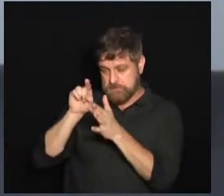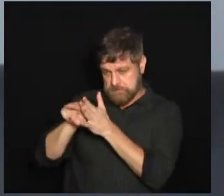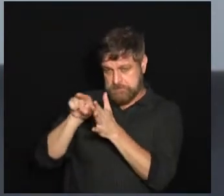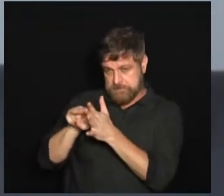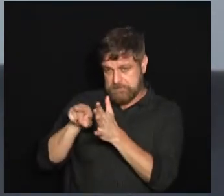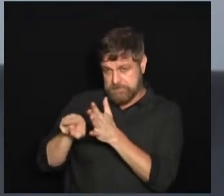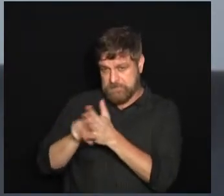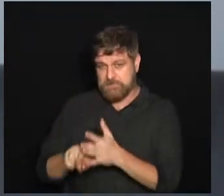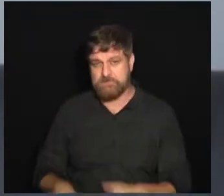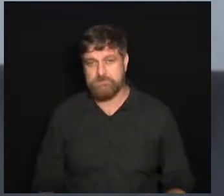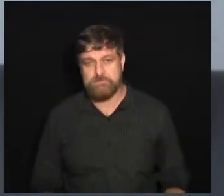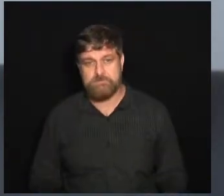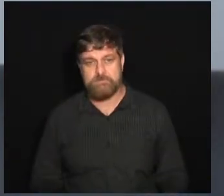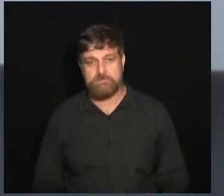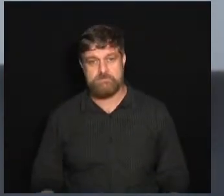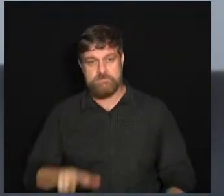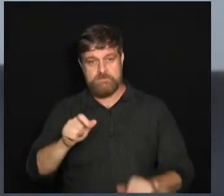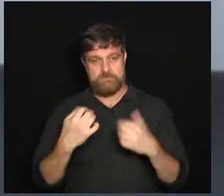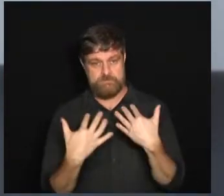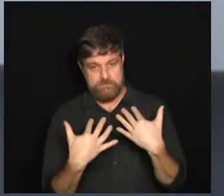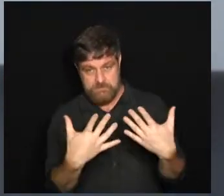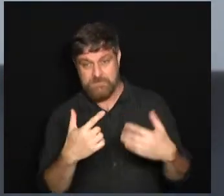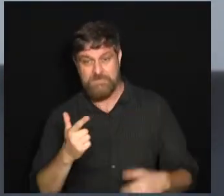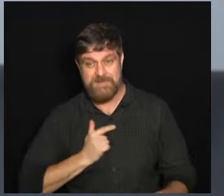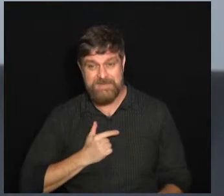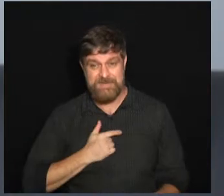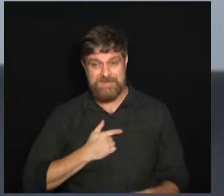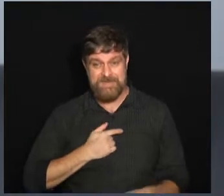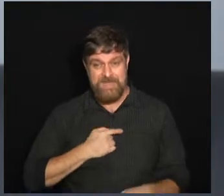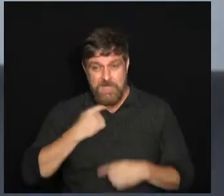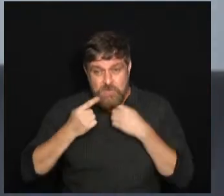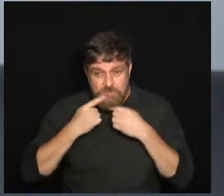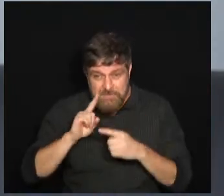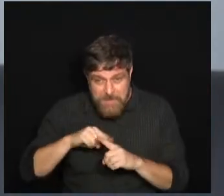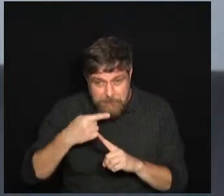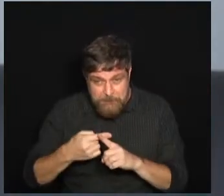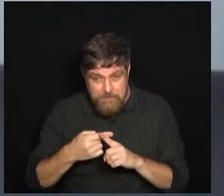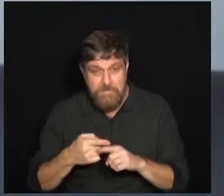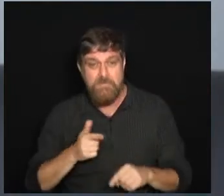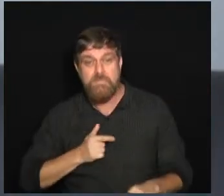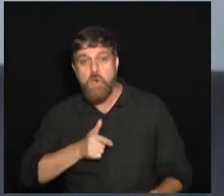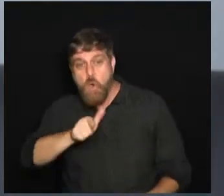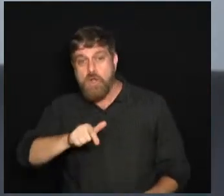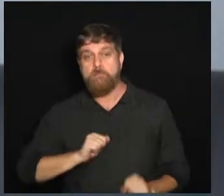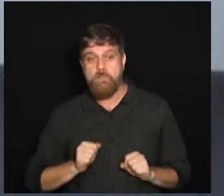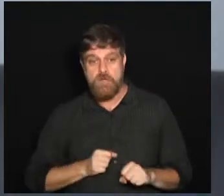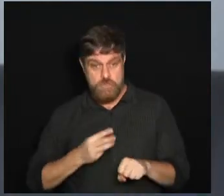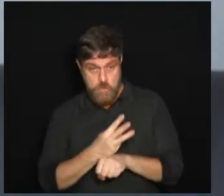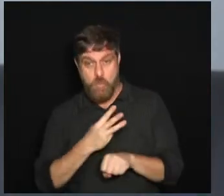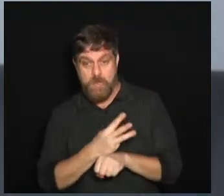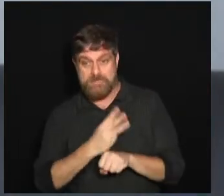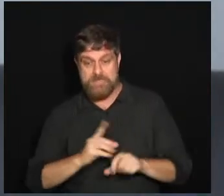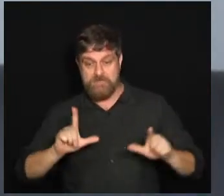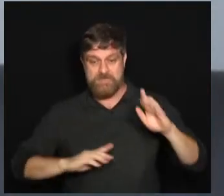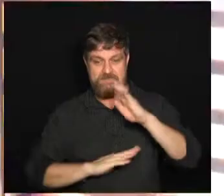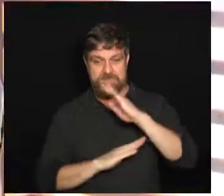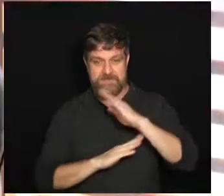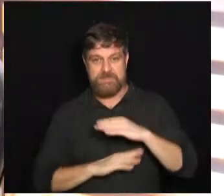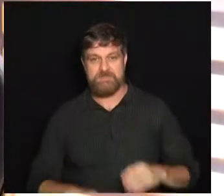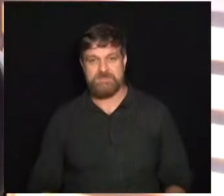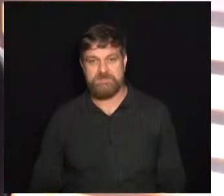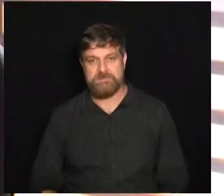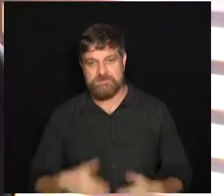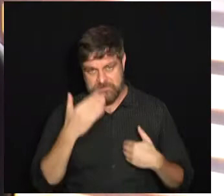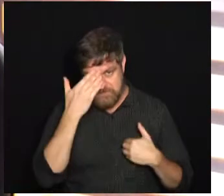de casa. E você aí, se tiver mais dúvidas, entre em contato com a gente pelo WhatsApp da TV Câmara Campinas.